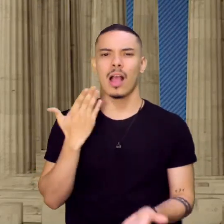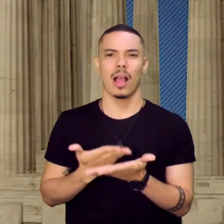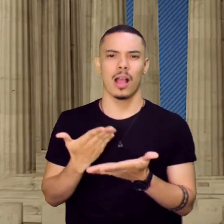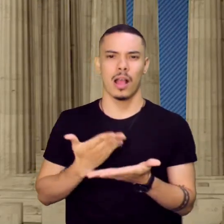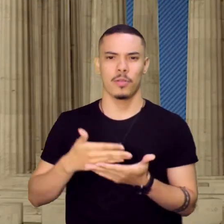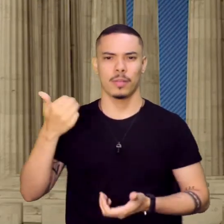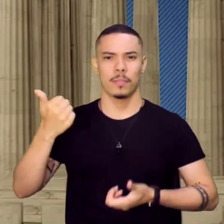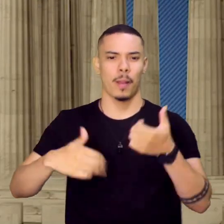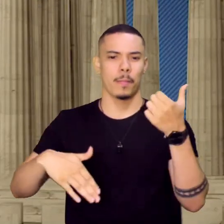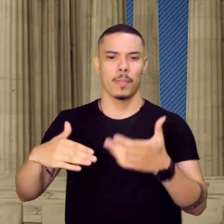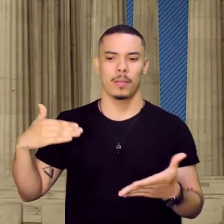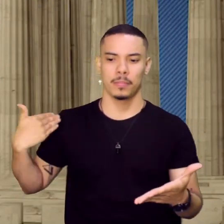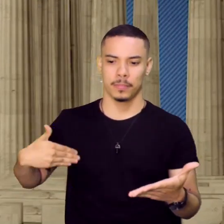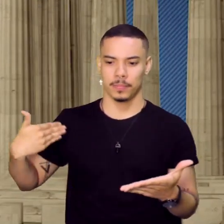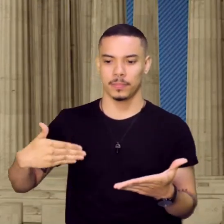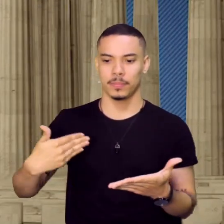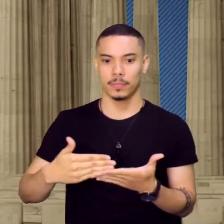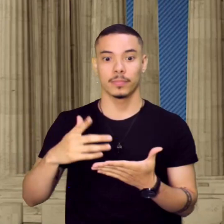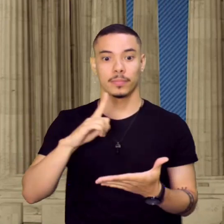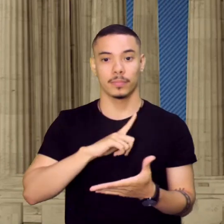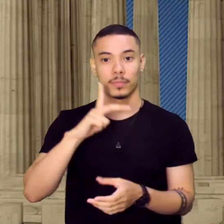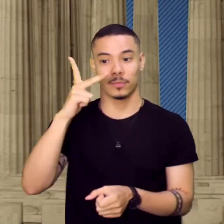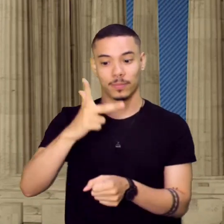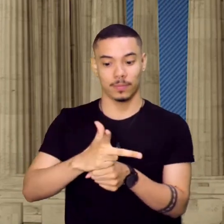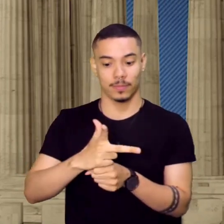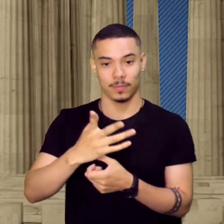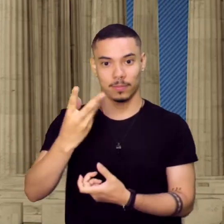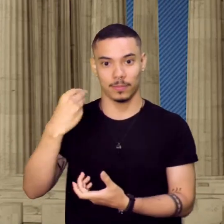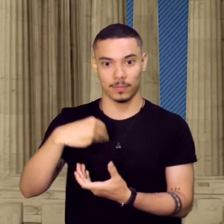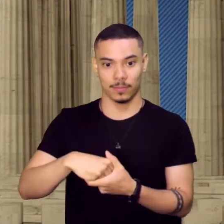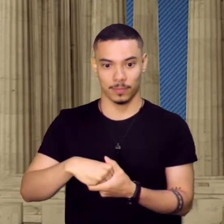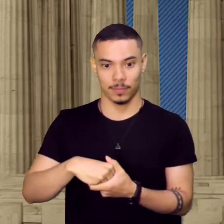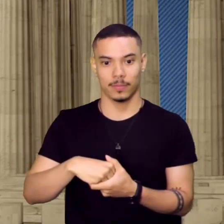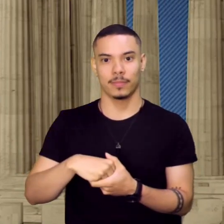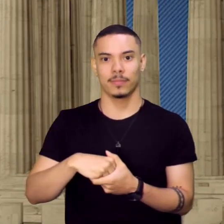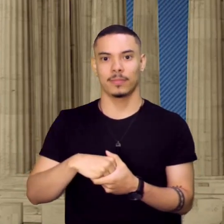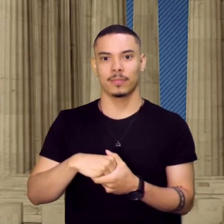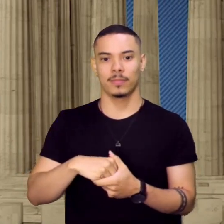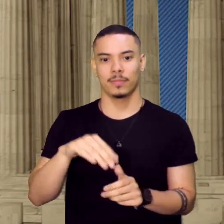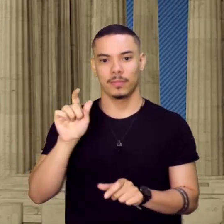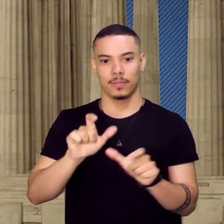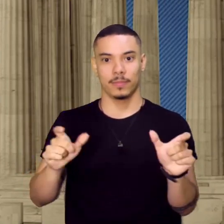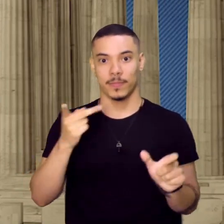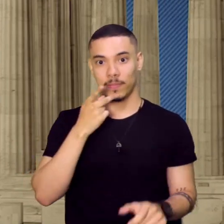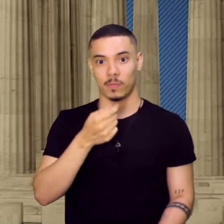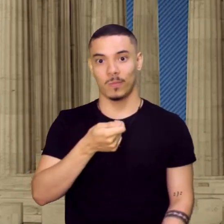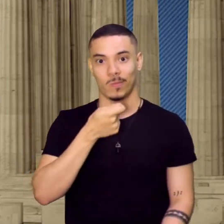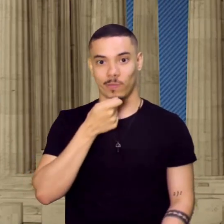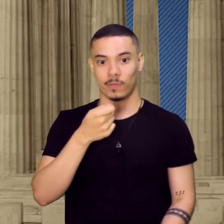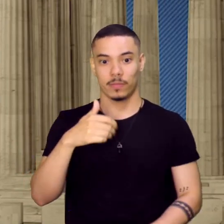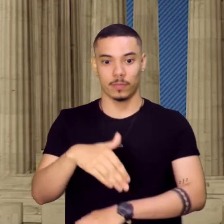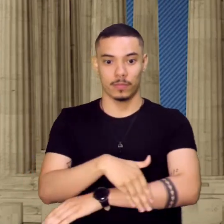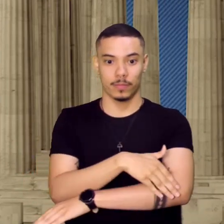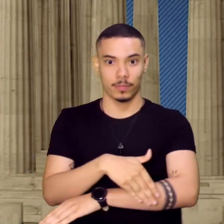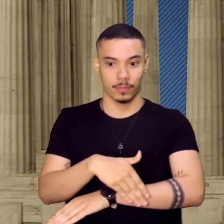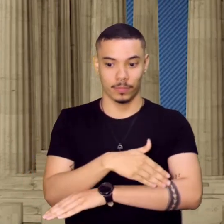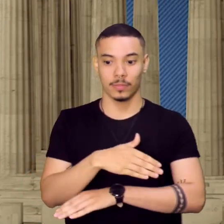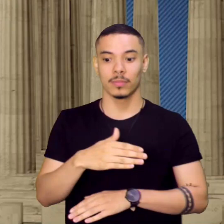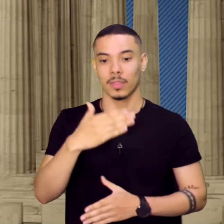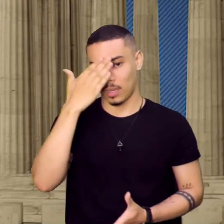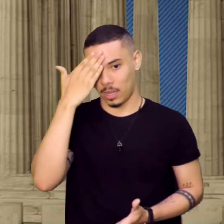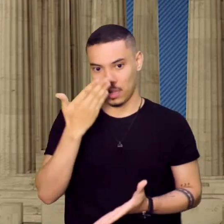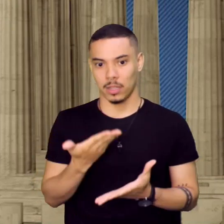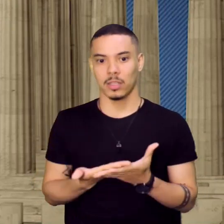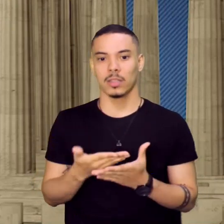que vocês perceberam tem até umas cenas em um vídeo né as pessoas falando na rua alguém deve ter